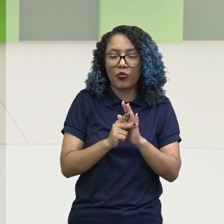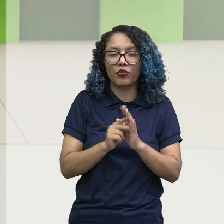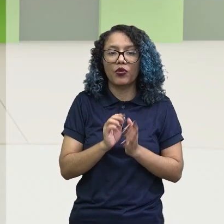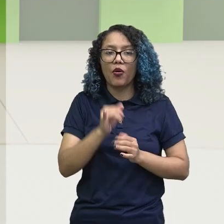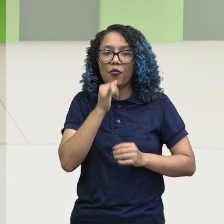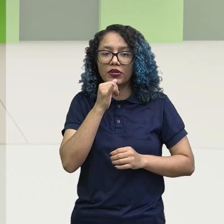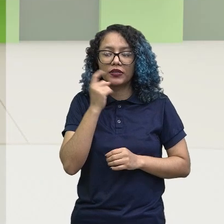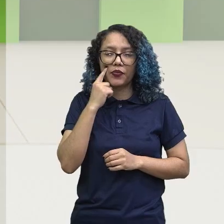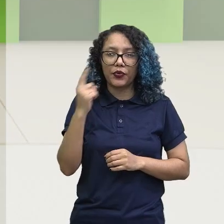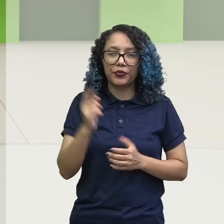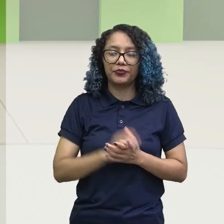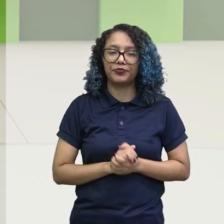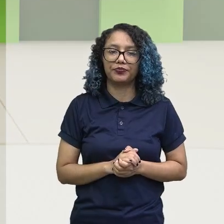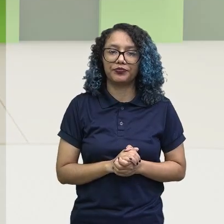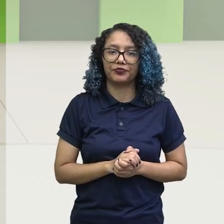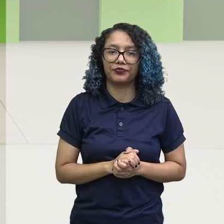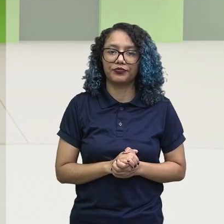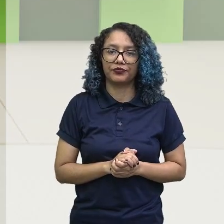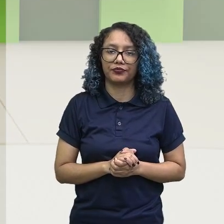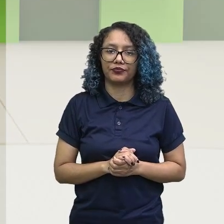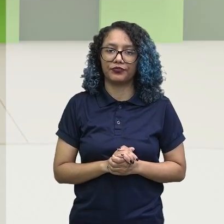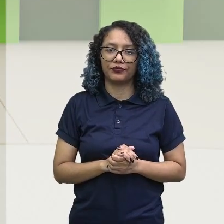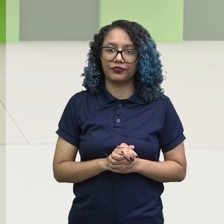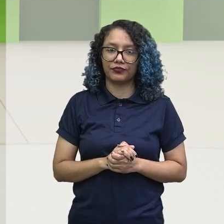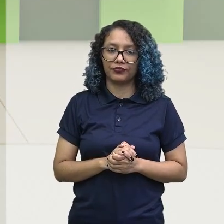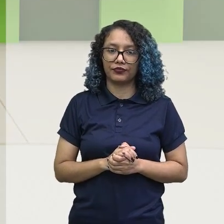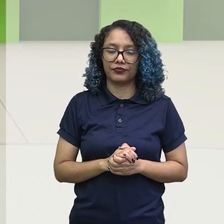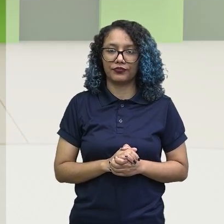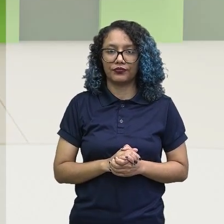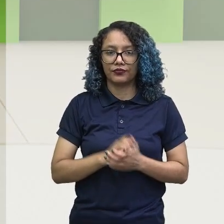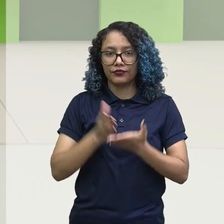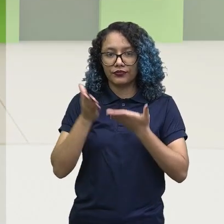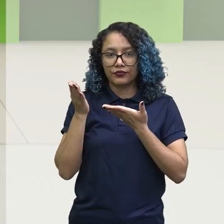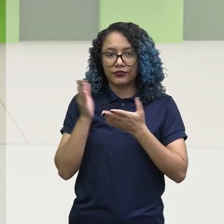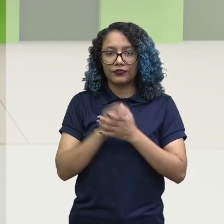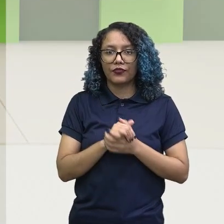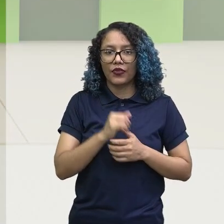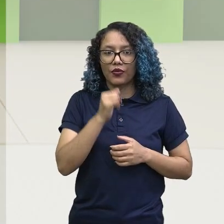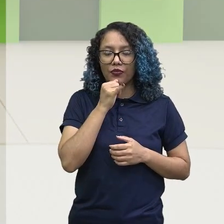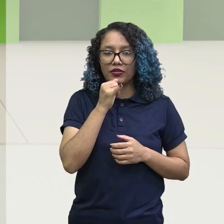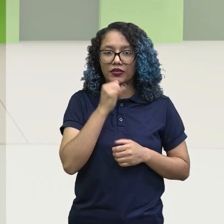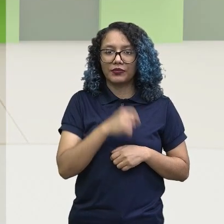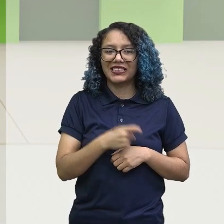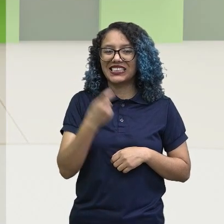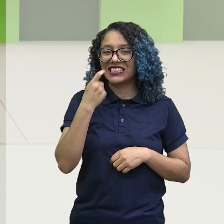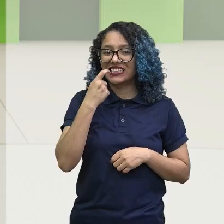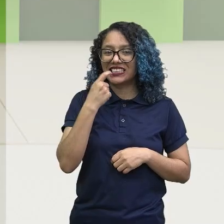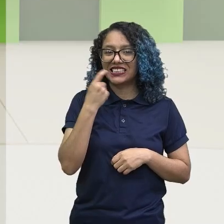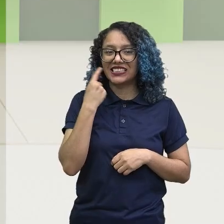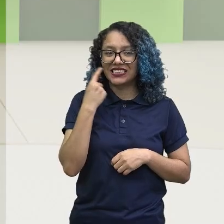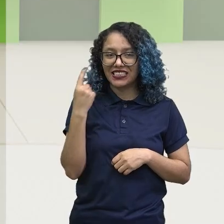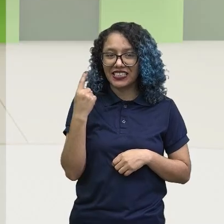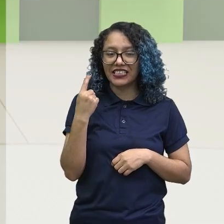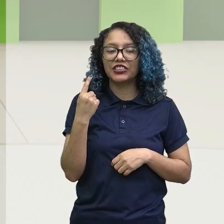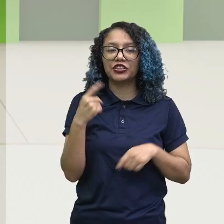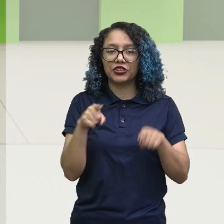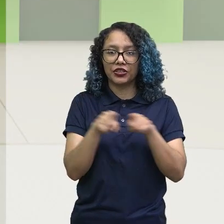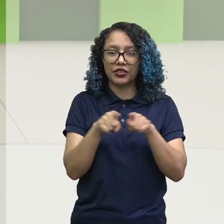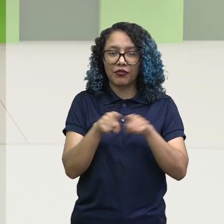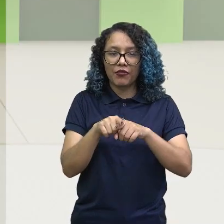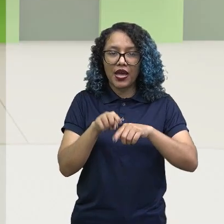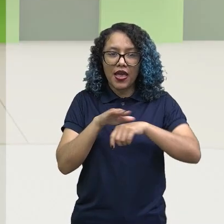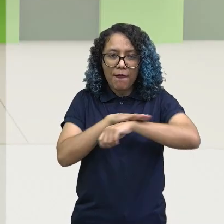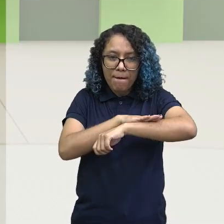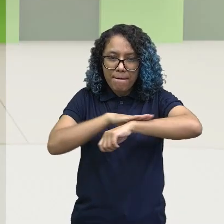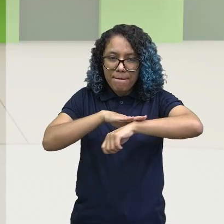na imagem você pode observar diferentes exemplos. Né? A gente vai encontrar aqui, ó, na polpa dentária, na pele, nos